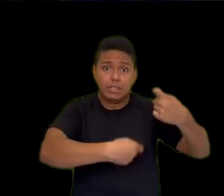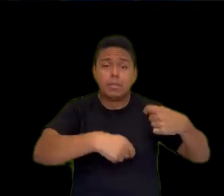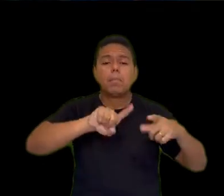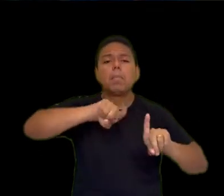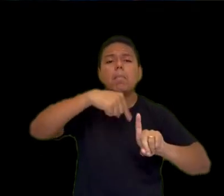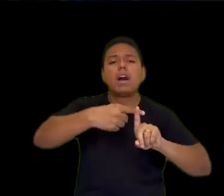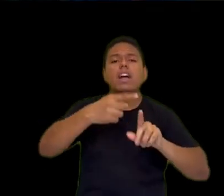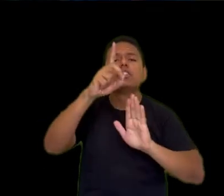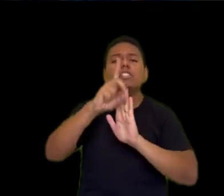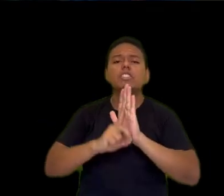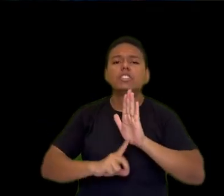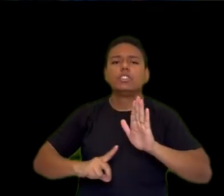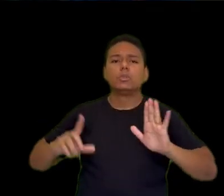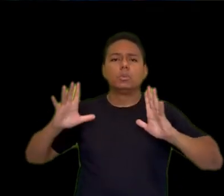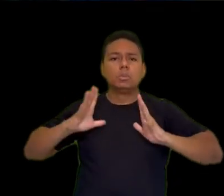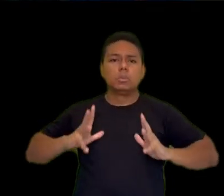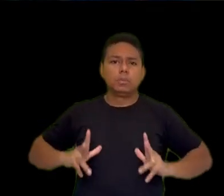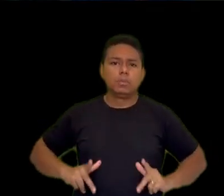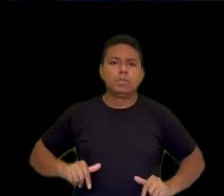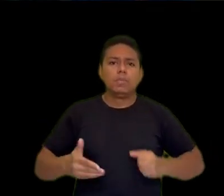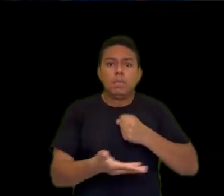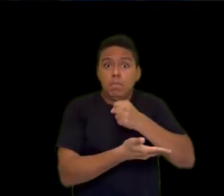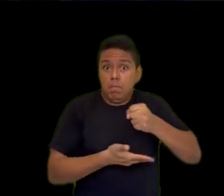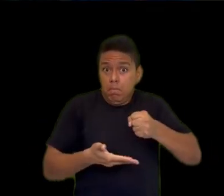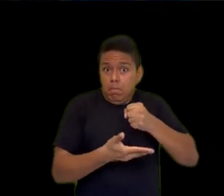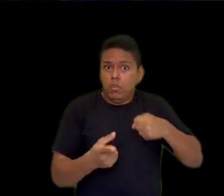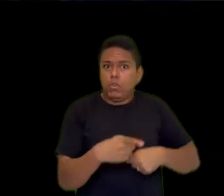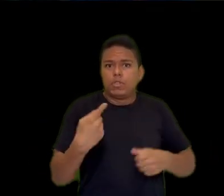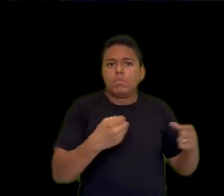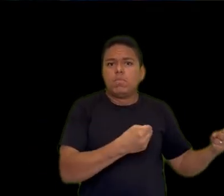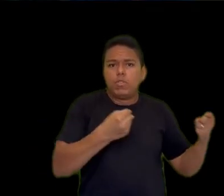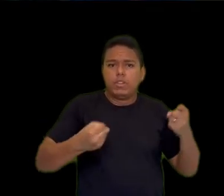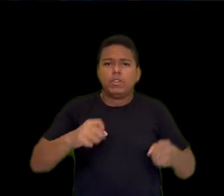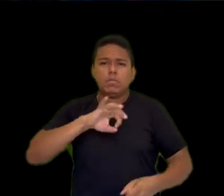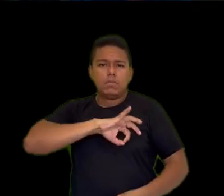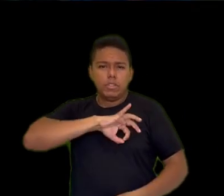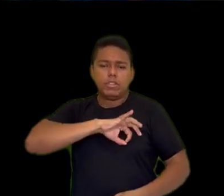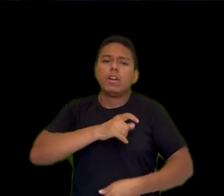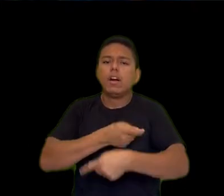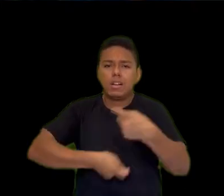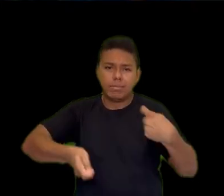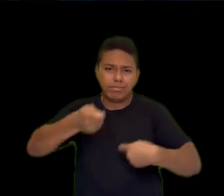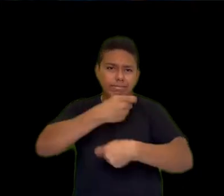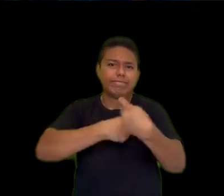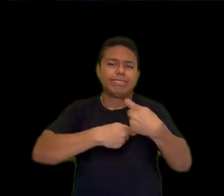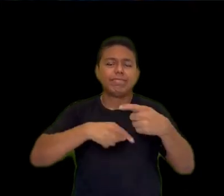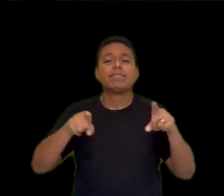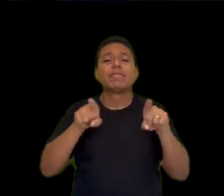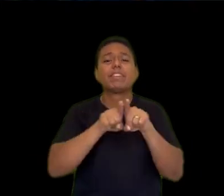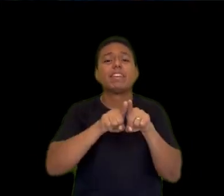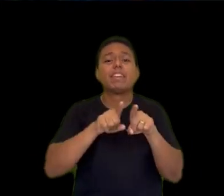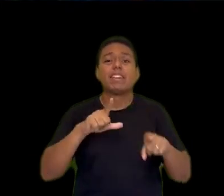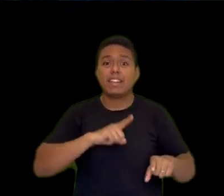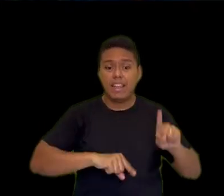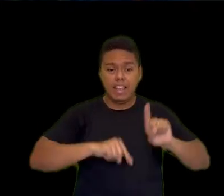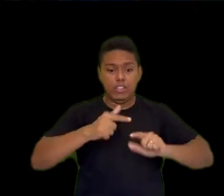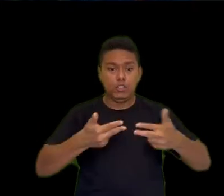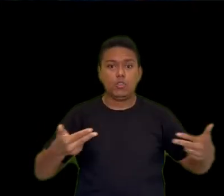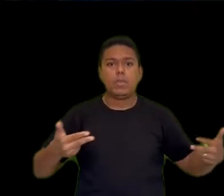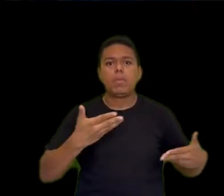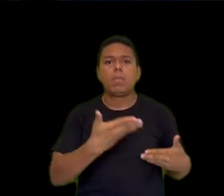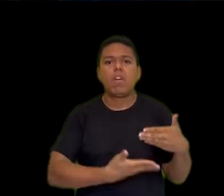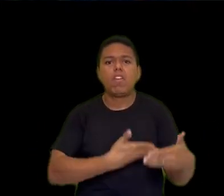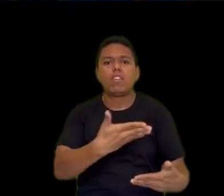de polícia administrativa. É também onde eu tenho os instrumentos processuais, as atribuições legais e as responsabilidades